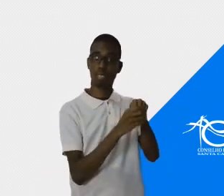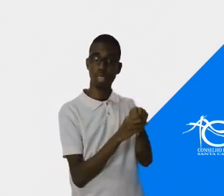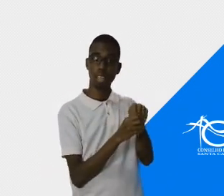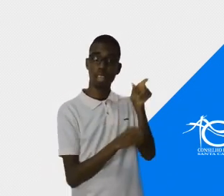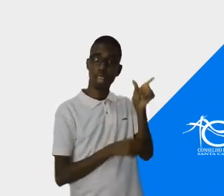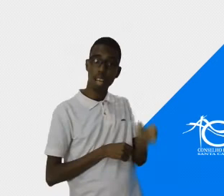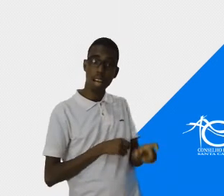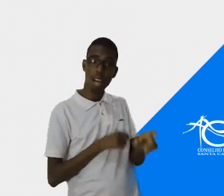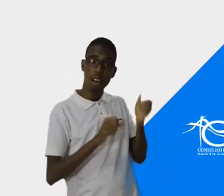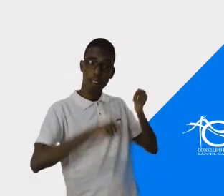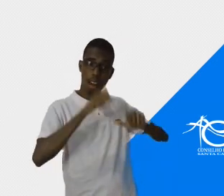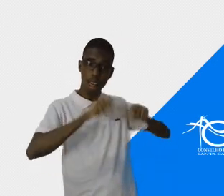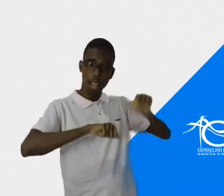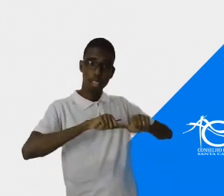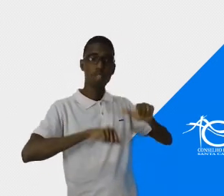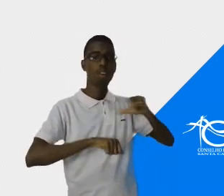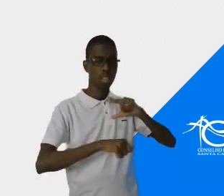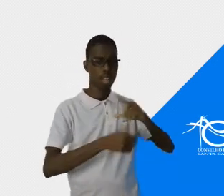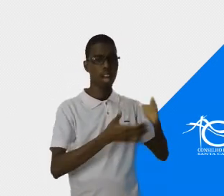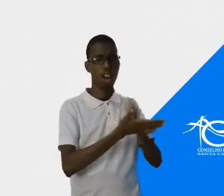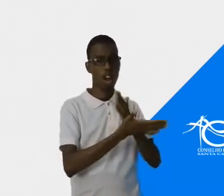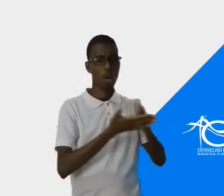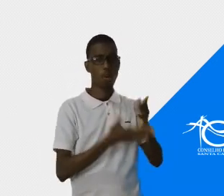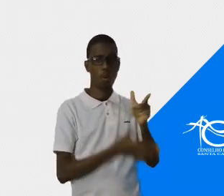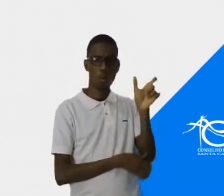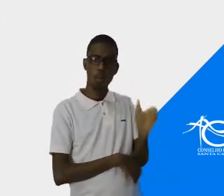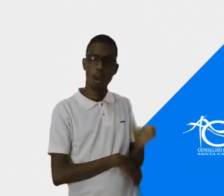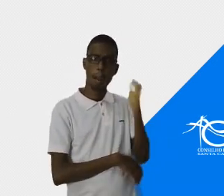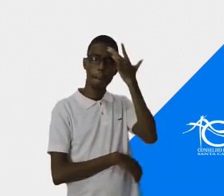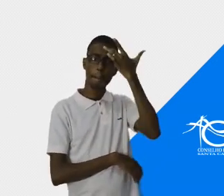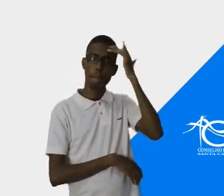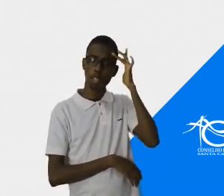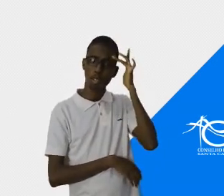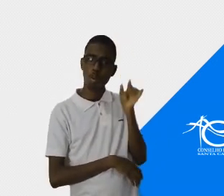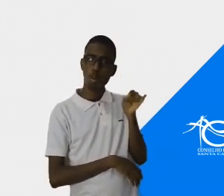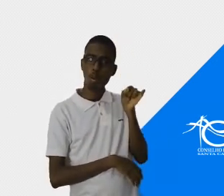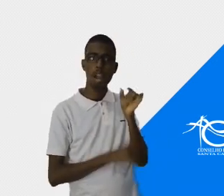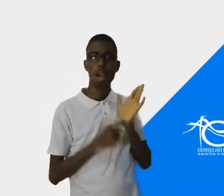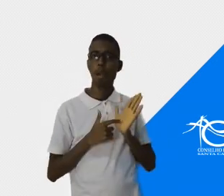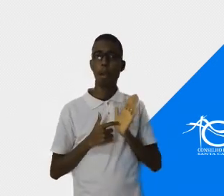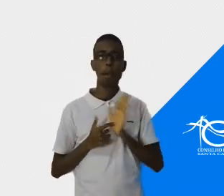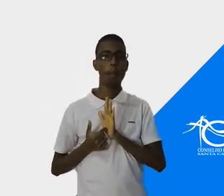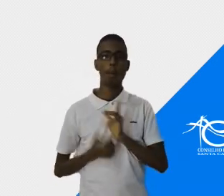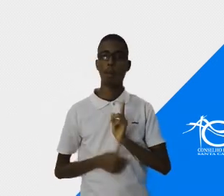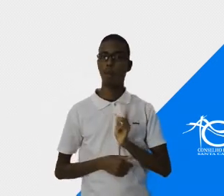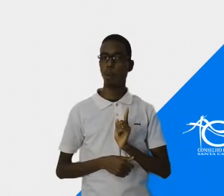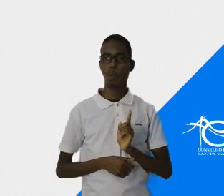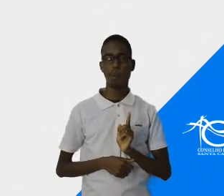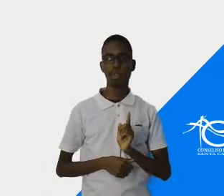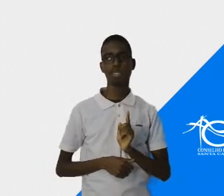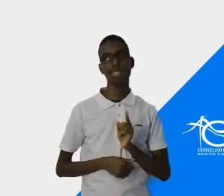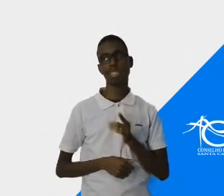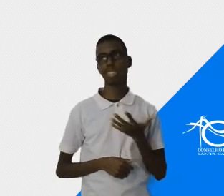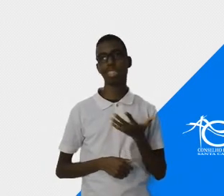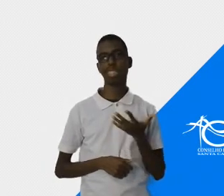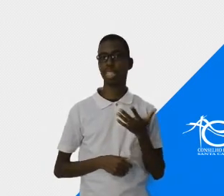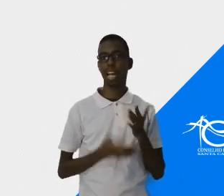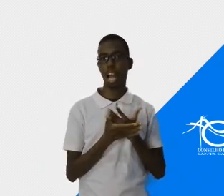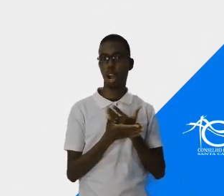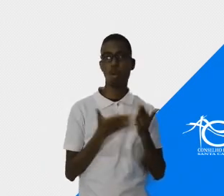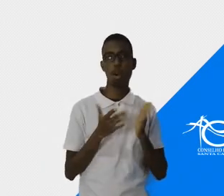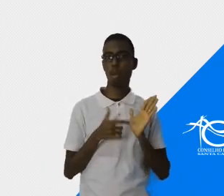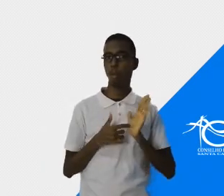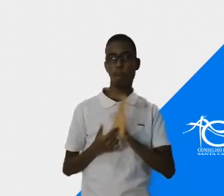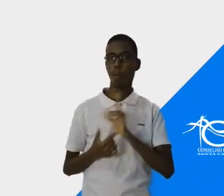determinadas pessoas que não demonstram. Alguma não demonstra condições ou habilidades suficientes para